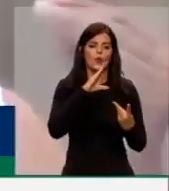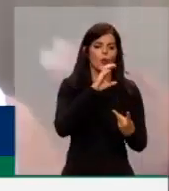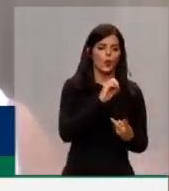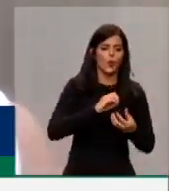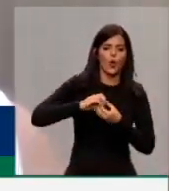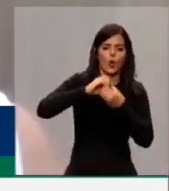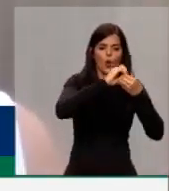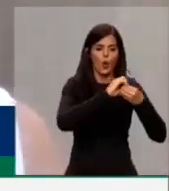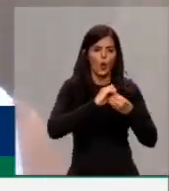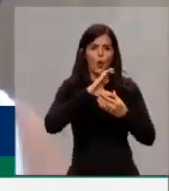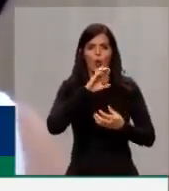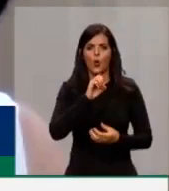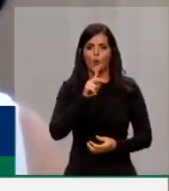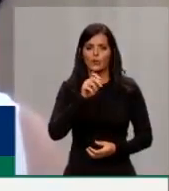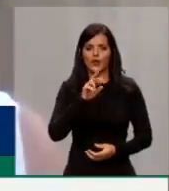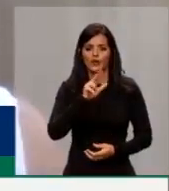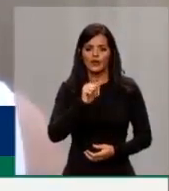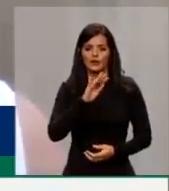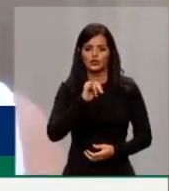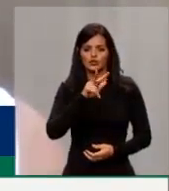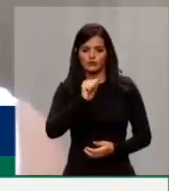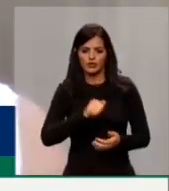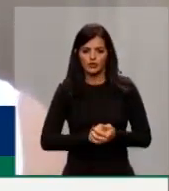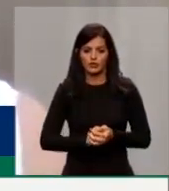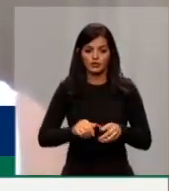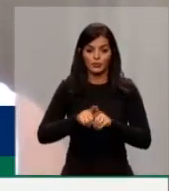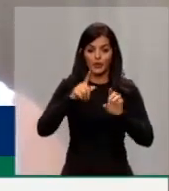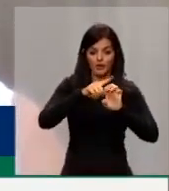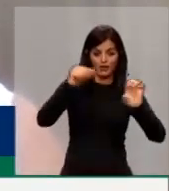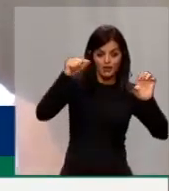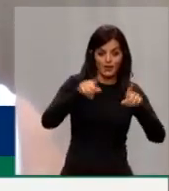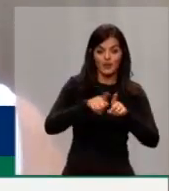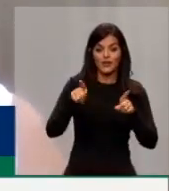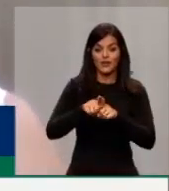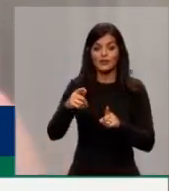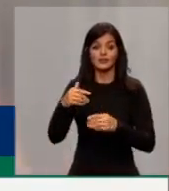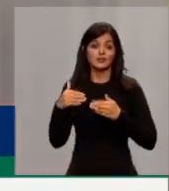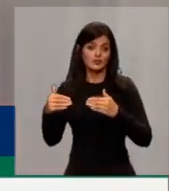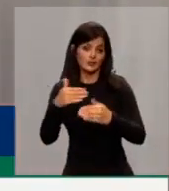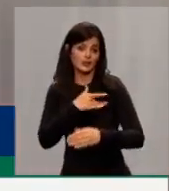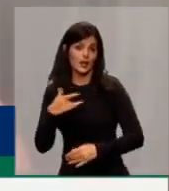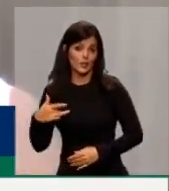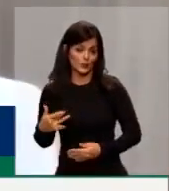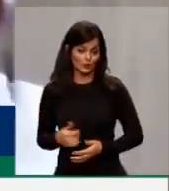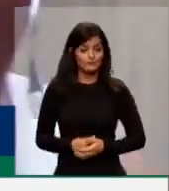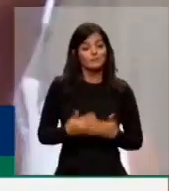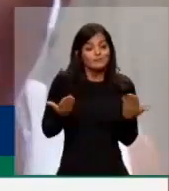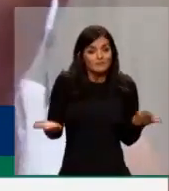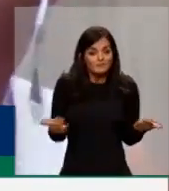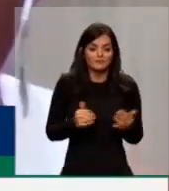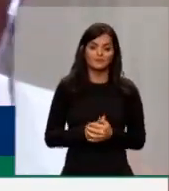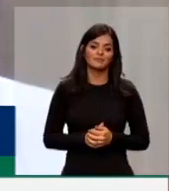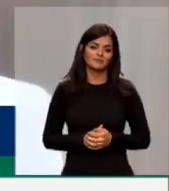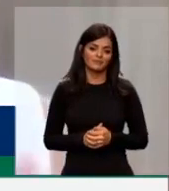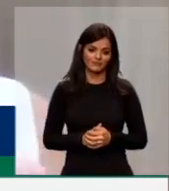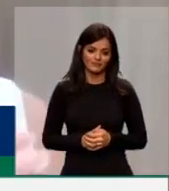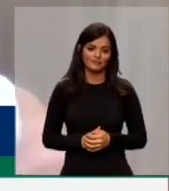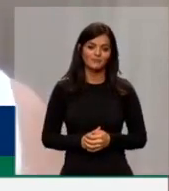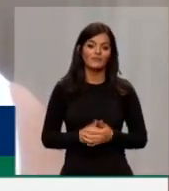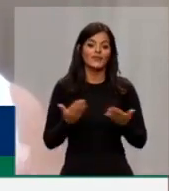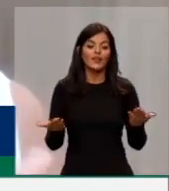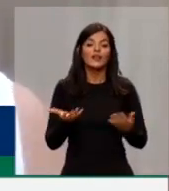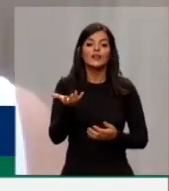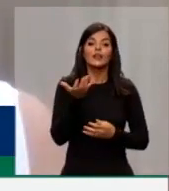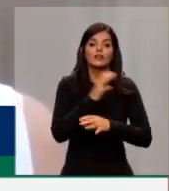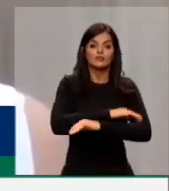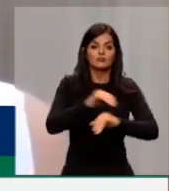somos empreendedores e isso é saúde. Fiquei muito feliz que a Luana falou antes, que ela pôde me dar todos os dados que puderam acrescentar. Eu quero